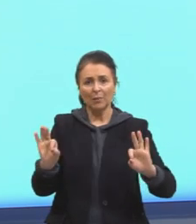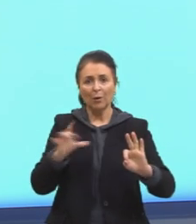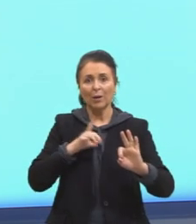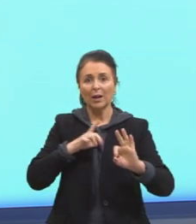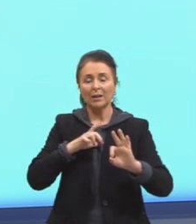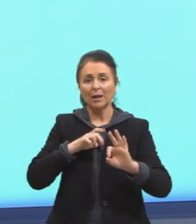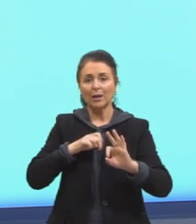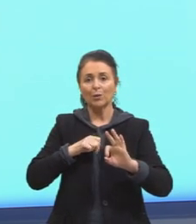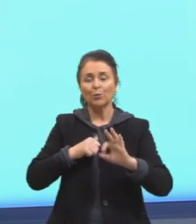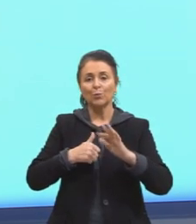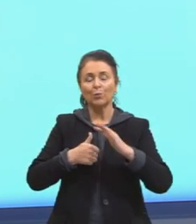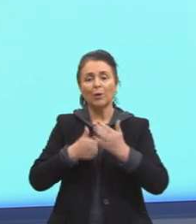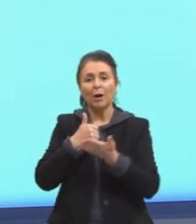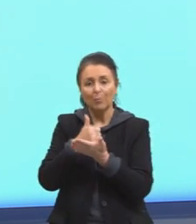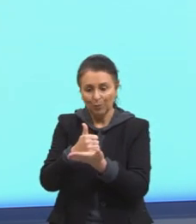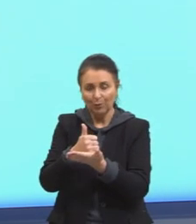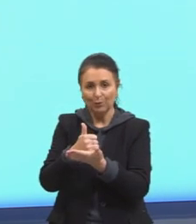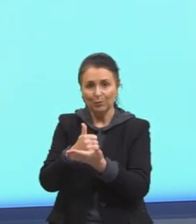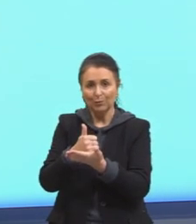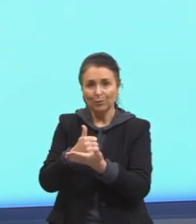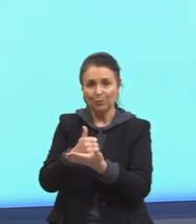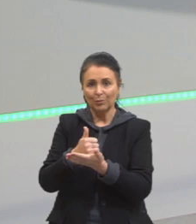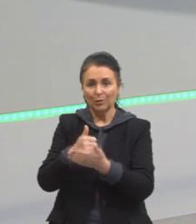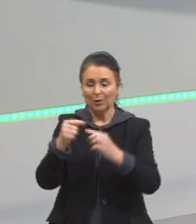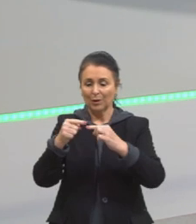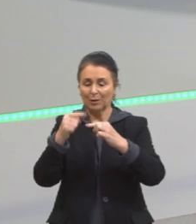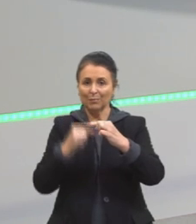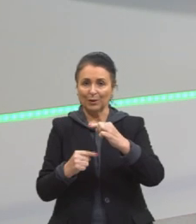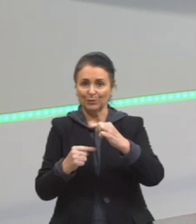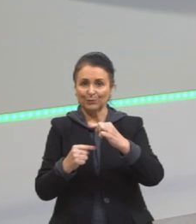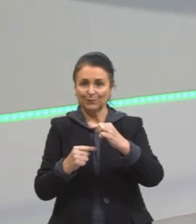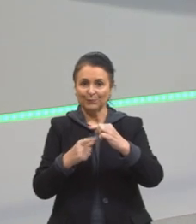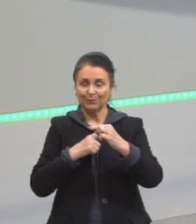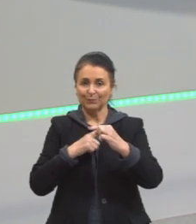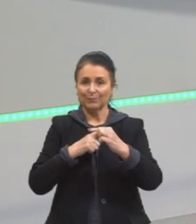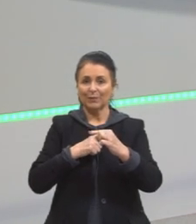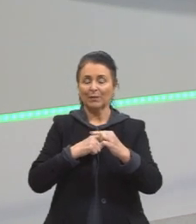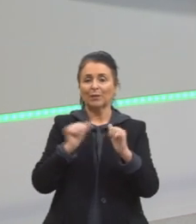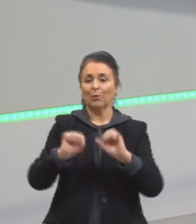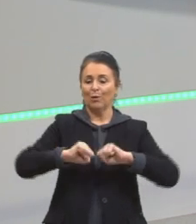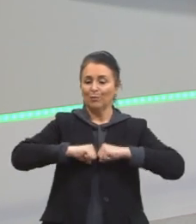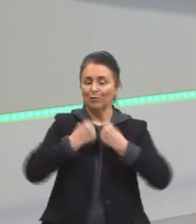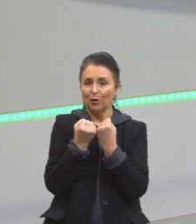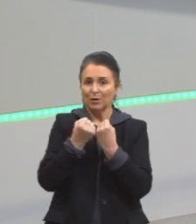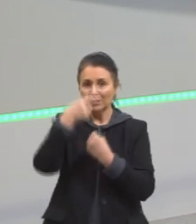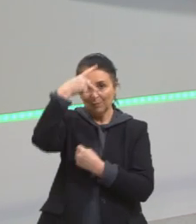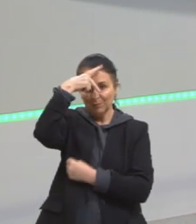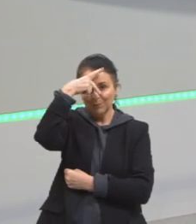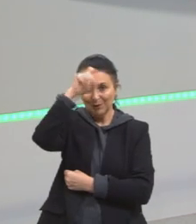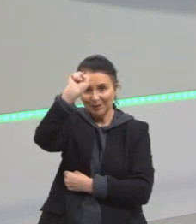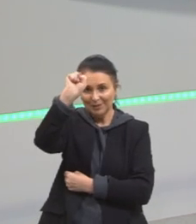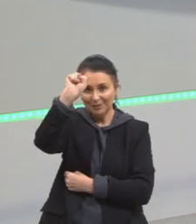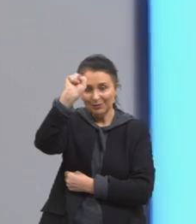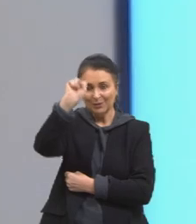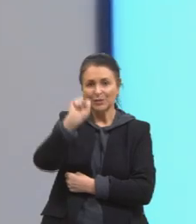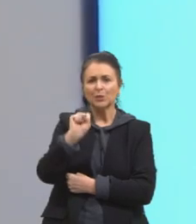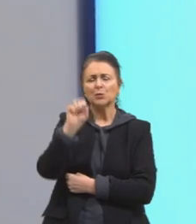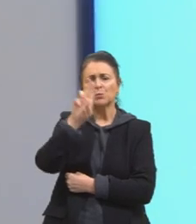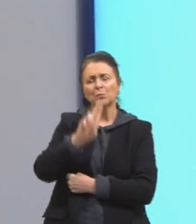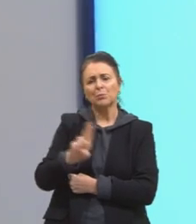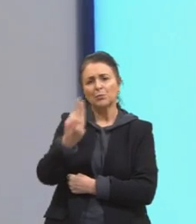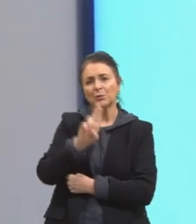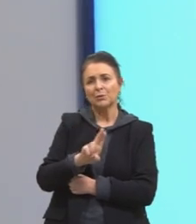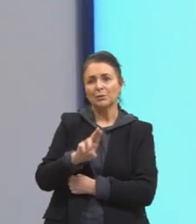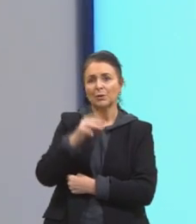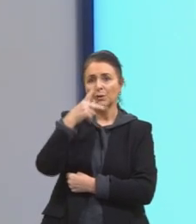embaixo dessa maçã certo então energia potencial e a gente pode né que eu vou colocar essa